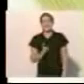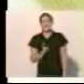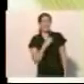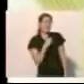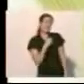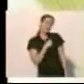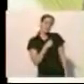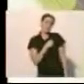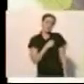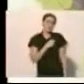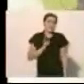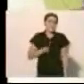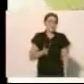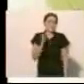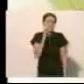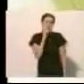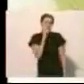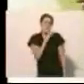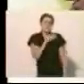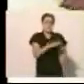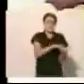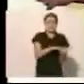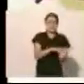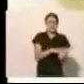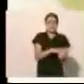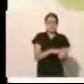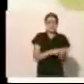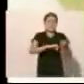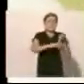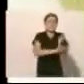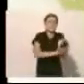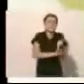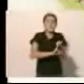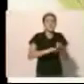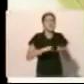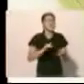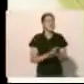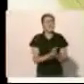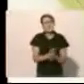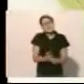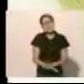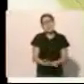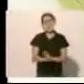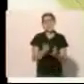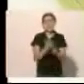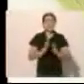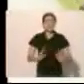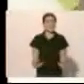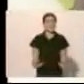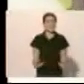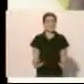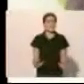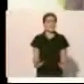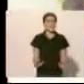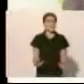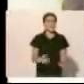aqui tem uma história de mágoa, de ressentimento. Cada um tem uma perda. Duas, três, dez. Porque aí o